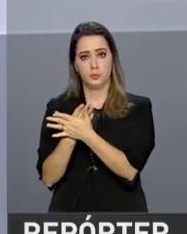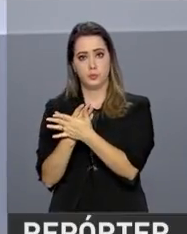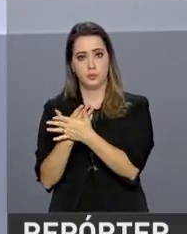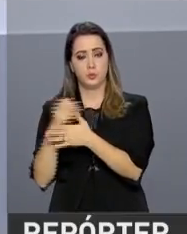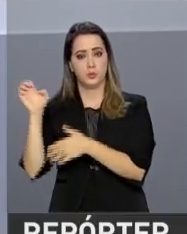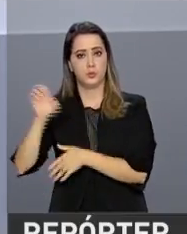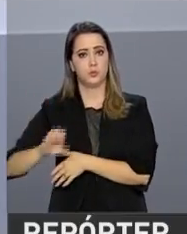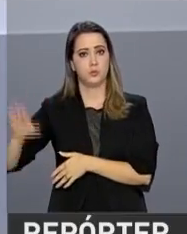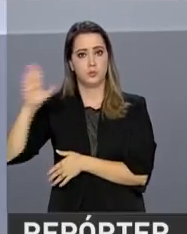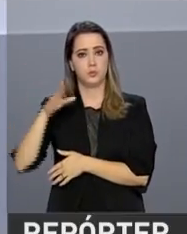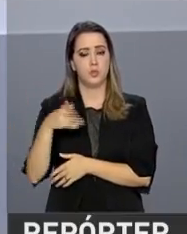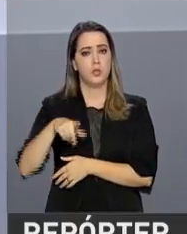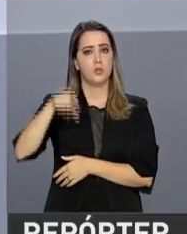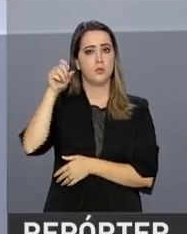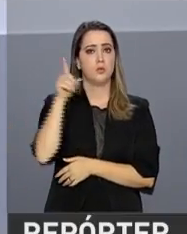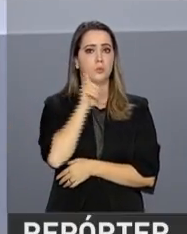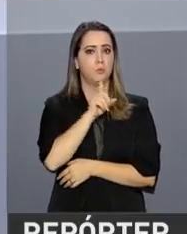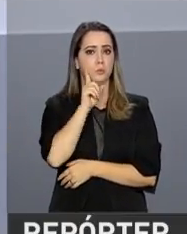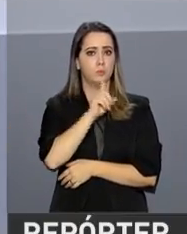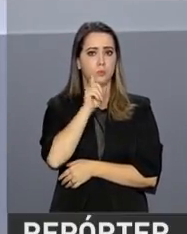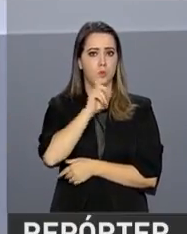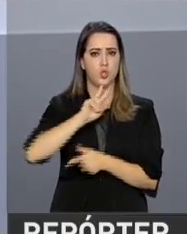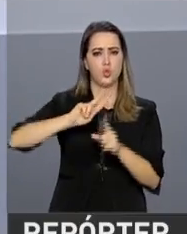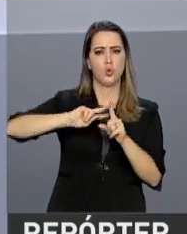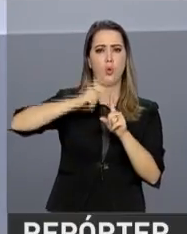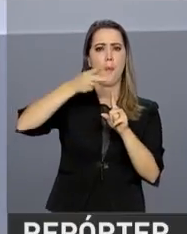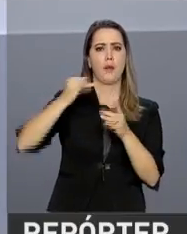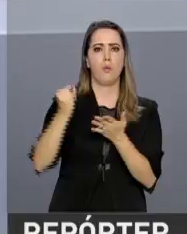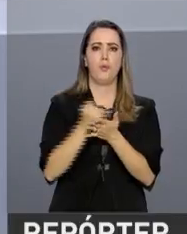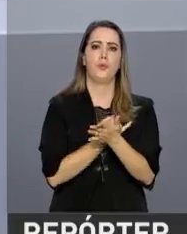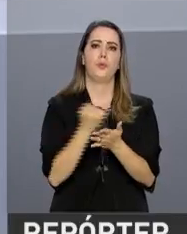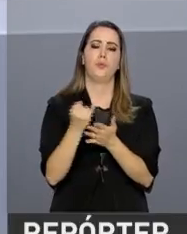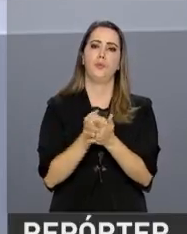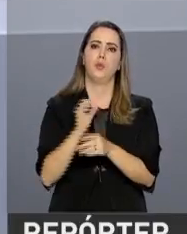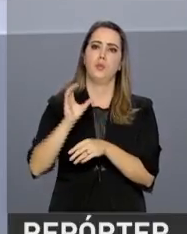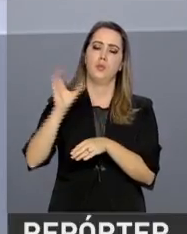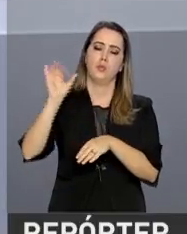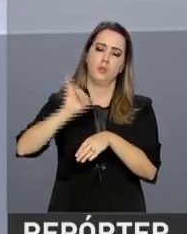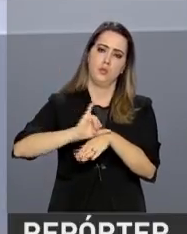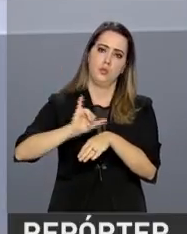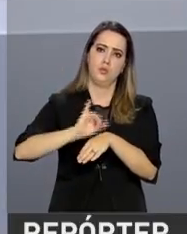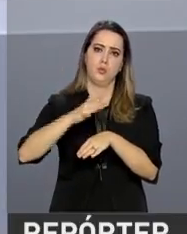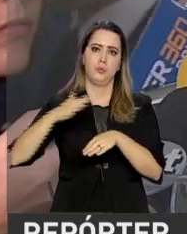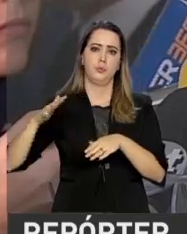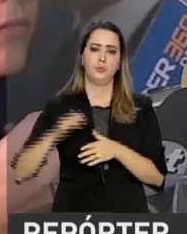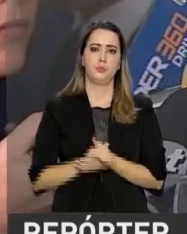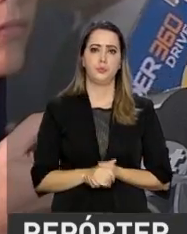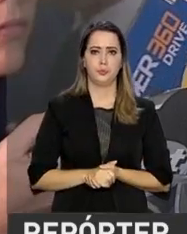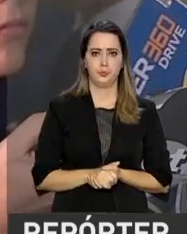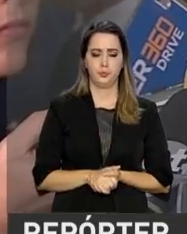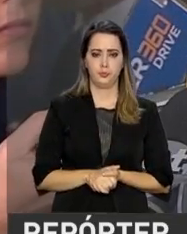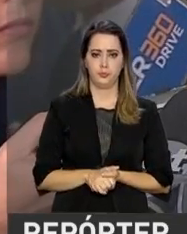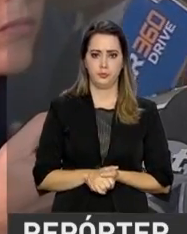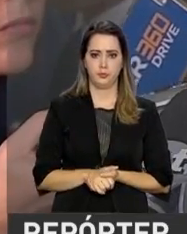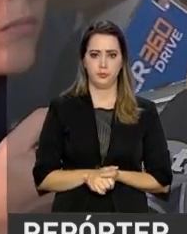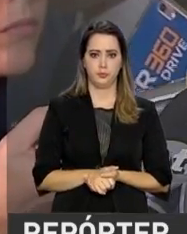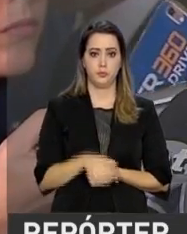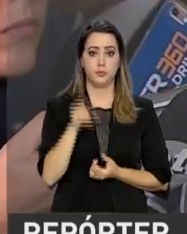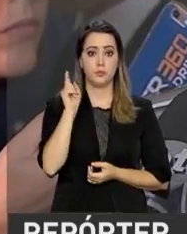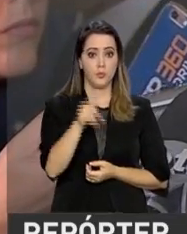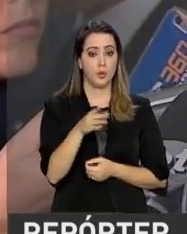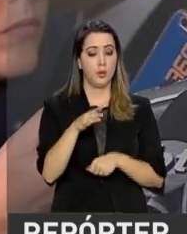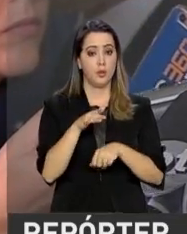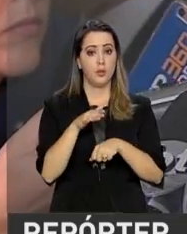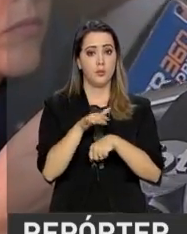Europeia e a decisão dos Estados Unidos de sobretaxar as importações de aço e alumínio. Foi uma conversa em